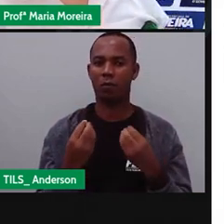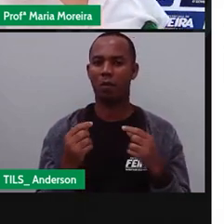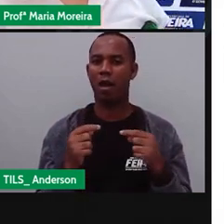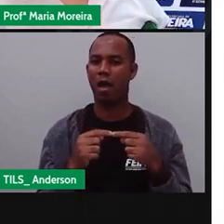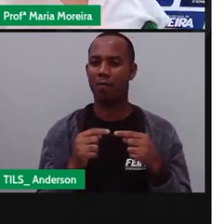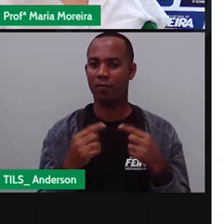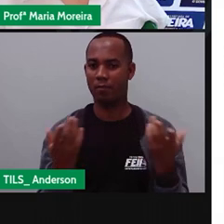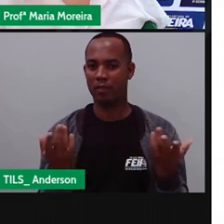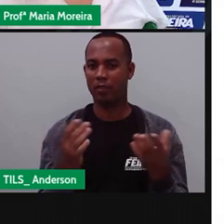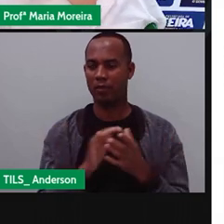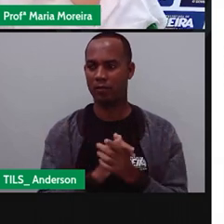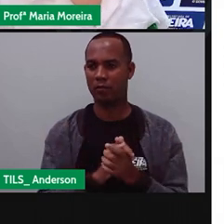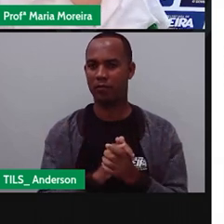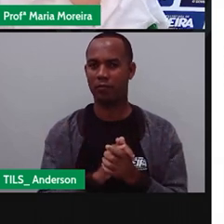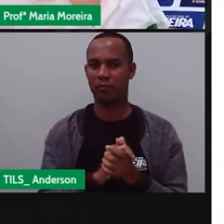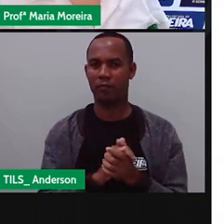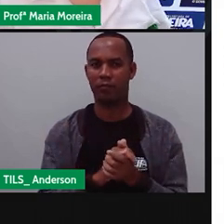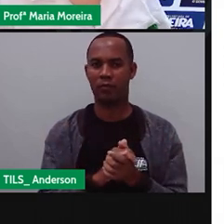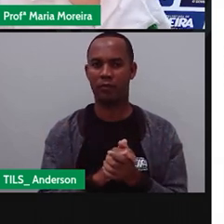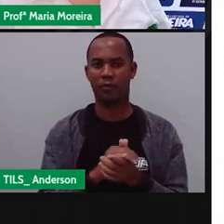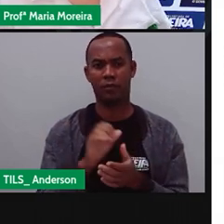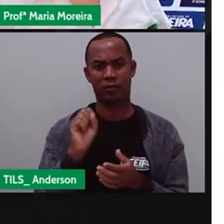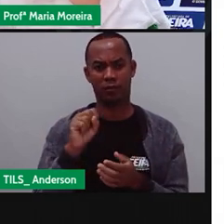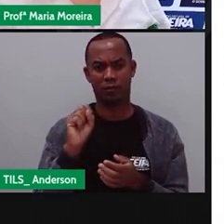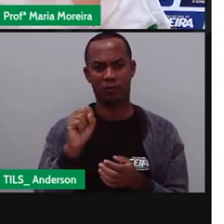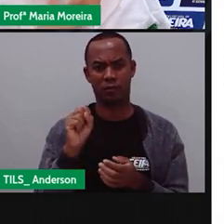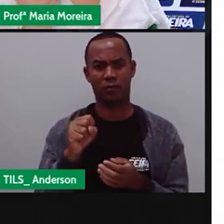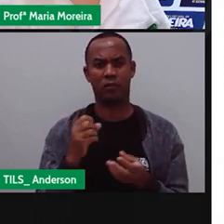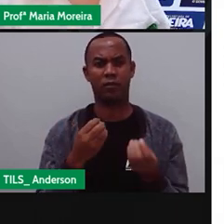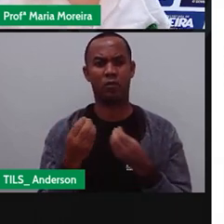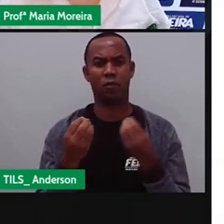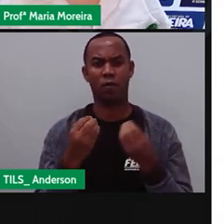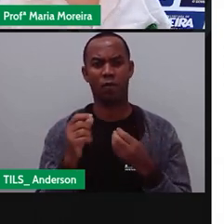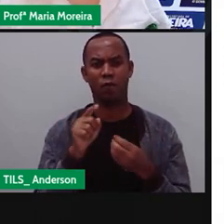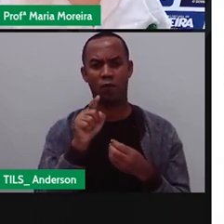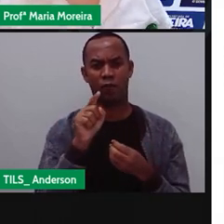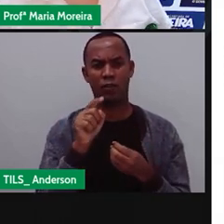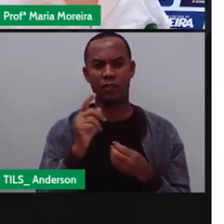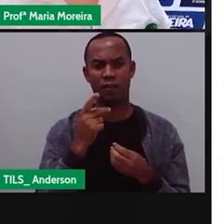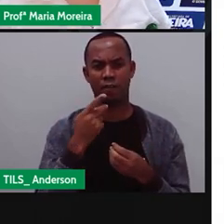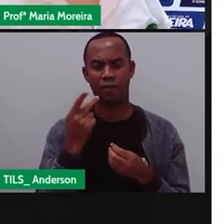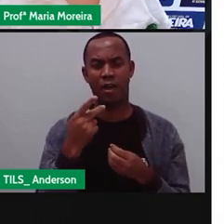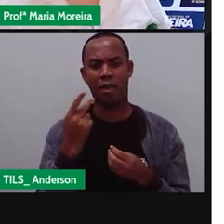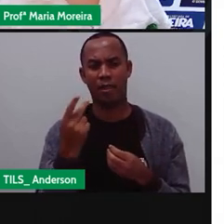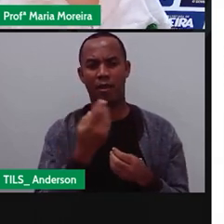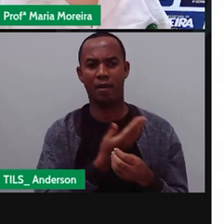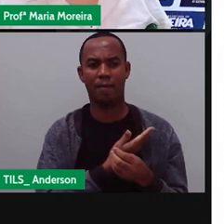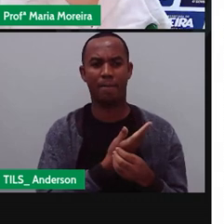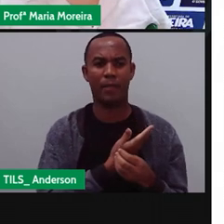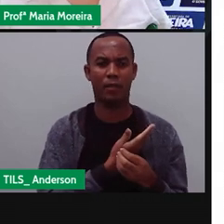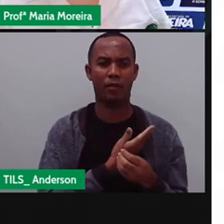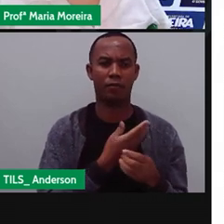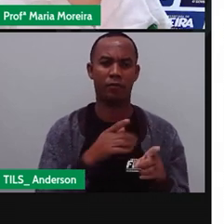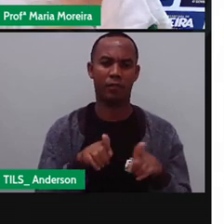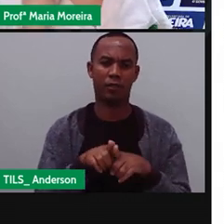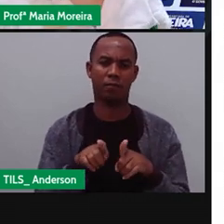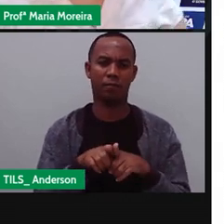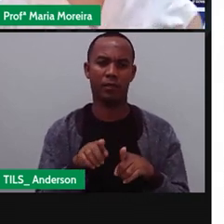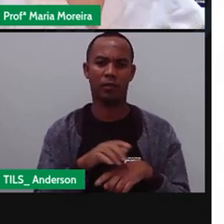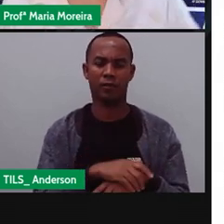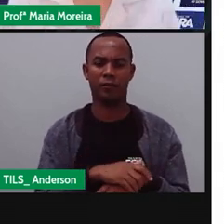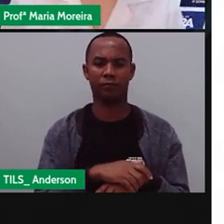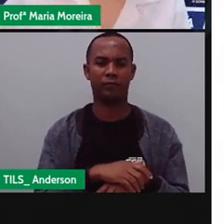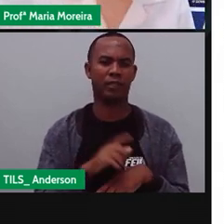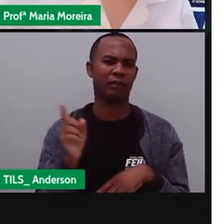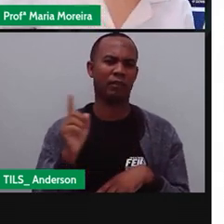E aí? Isso é uma linguagem coloquial. É como a gente fala o quê? Com um coleguinha, né? Quando a gente fala assim,